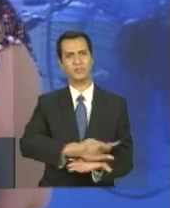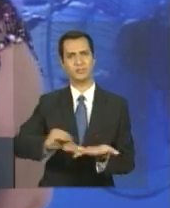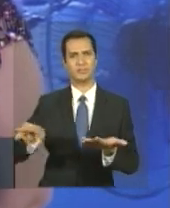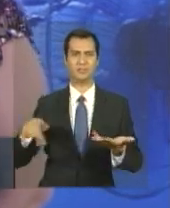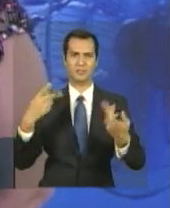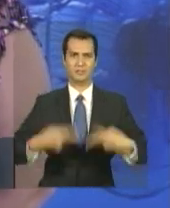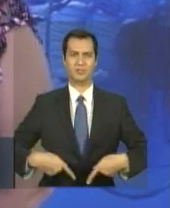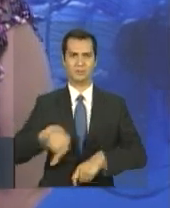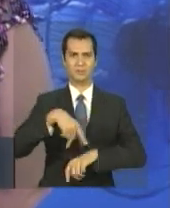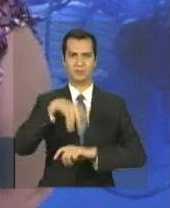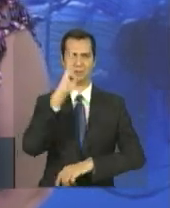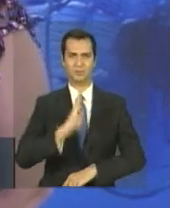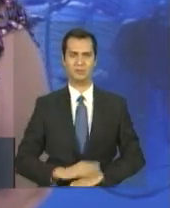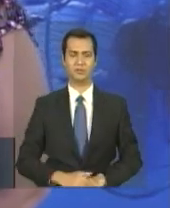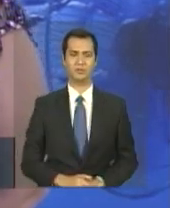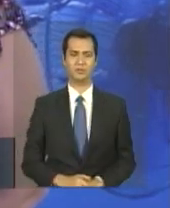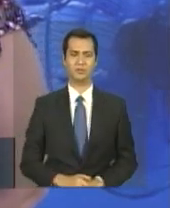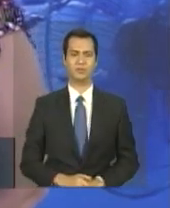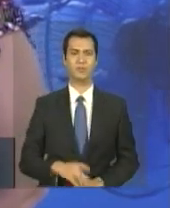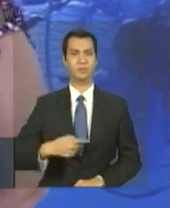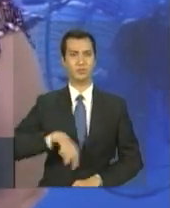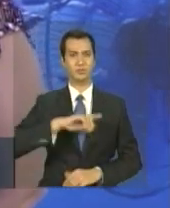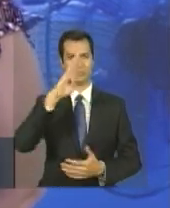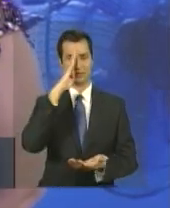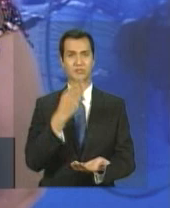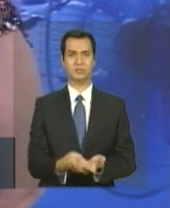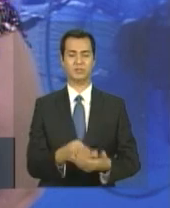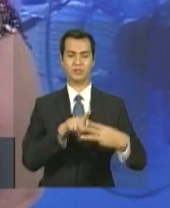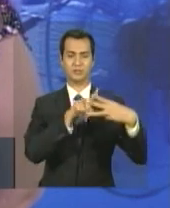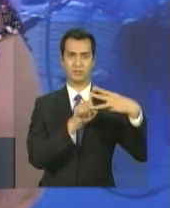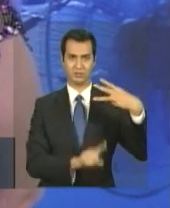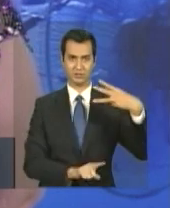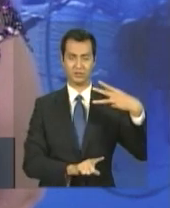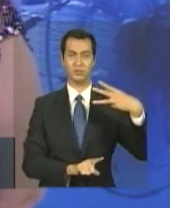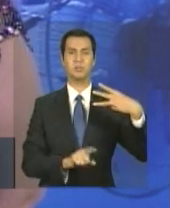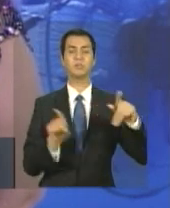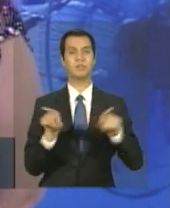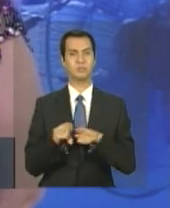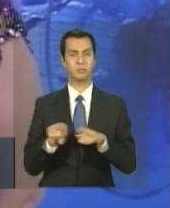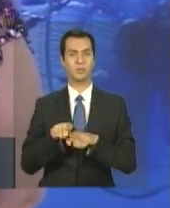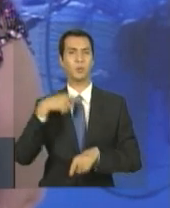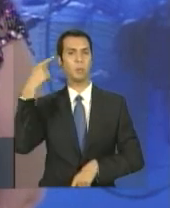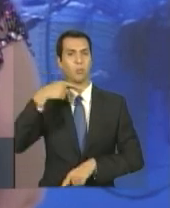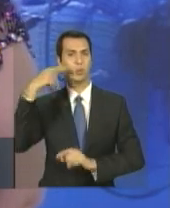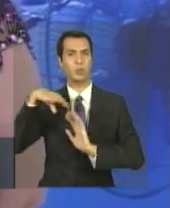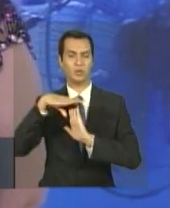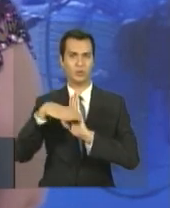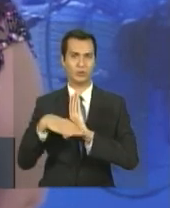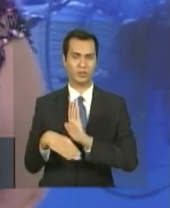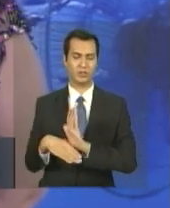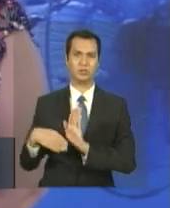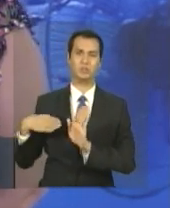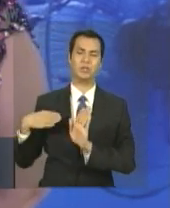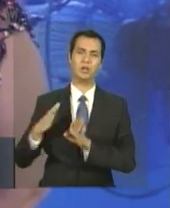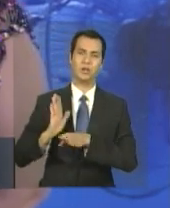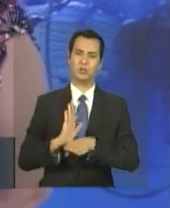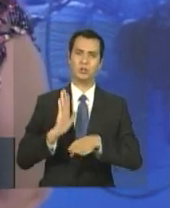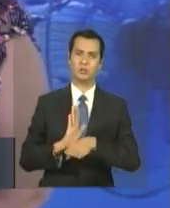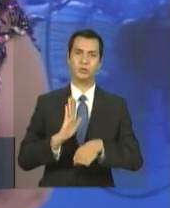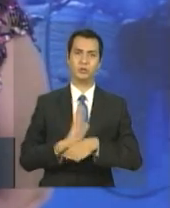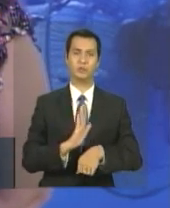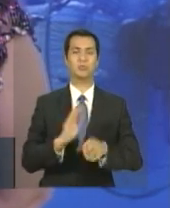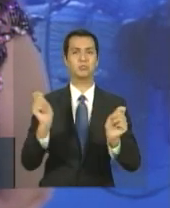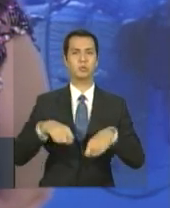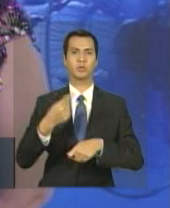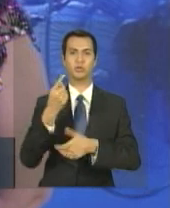nosso país. Acreditamos que com esses elementos e com a política que oriente e garanta